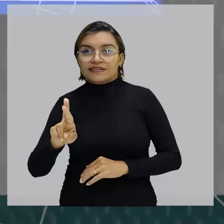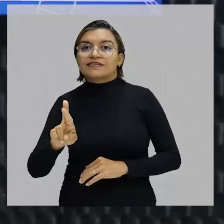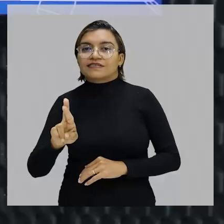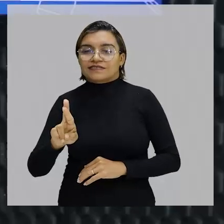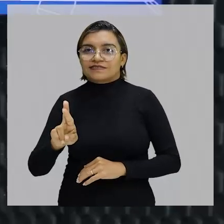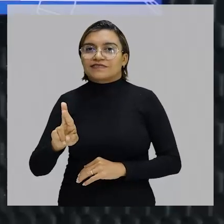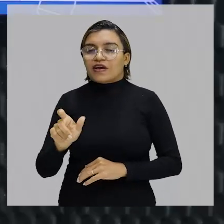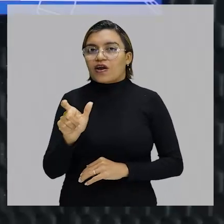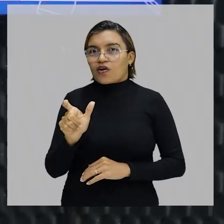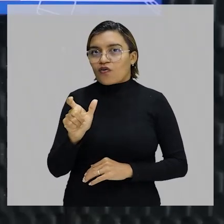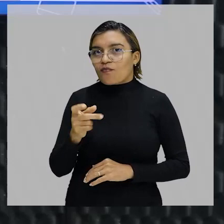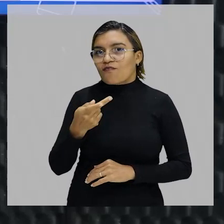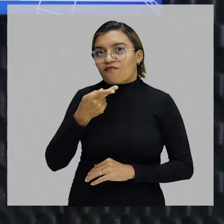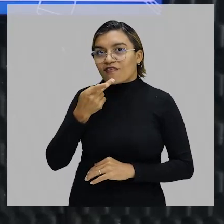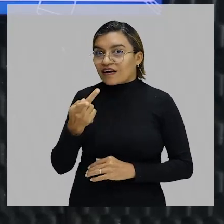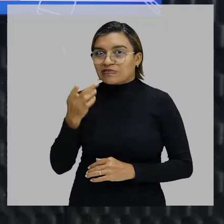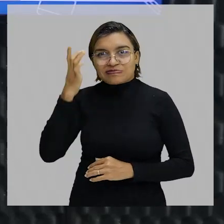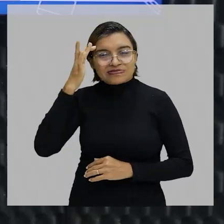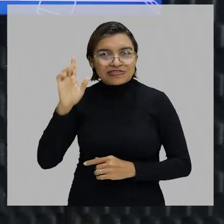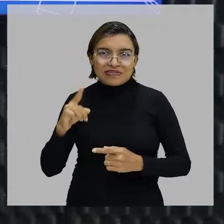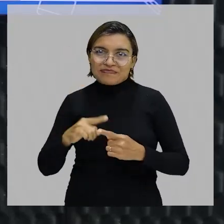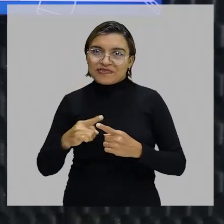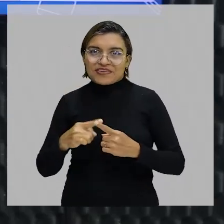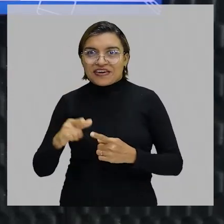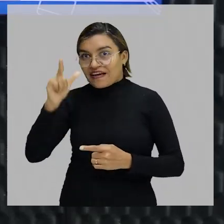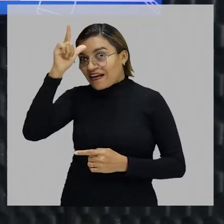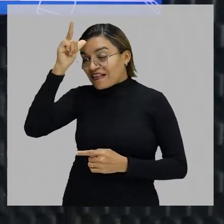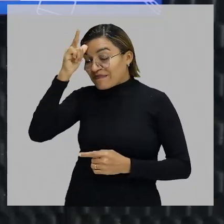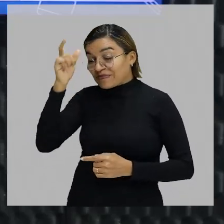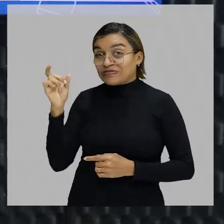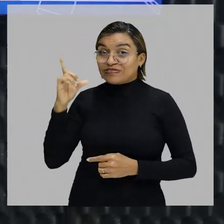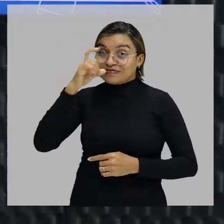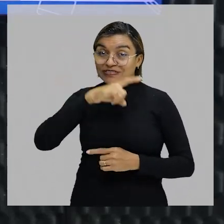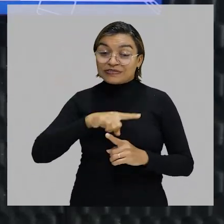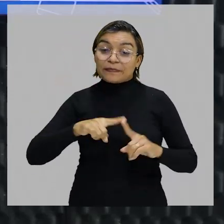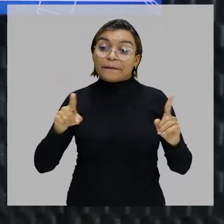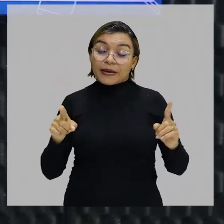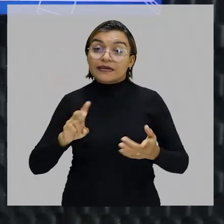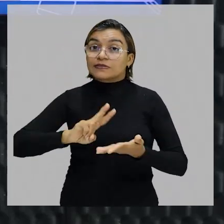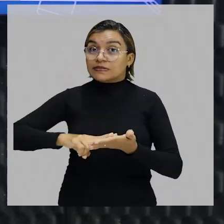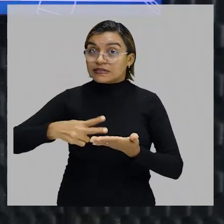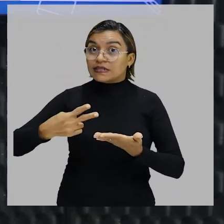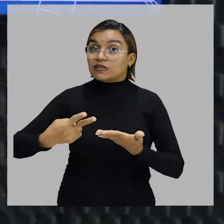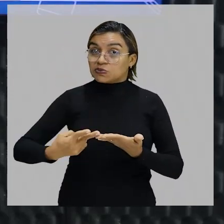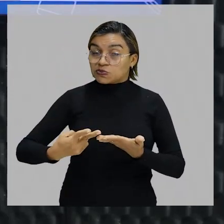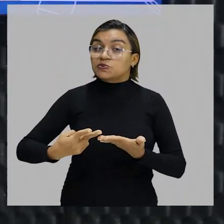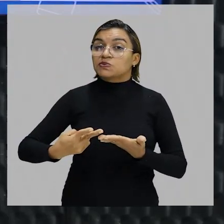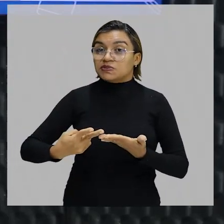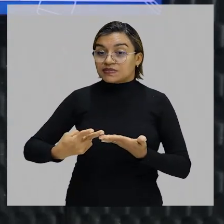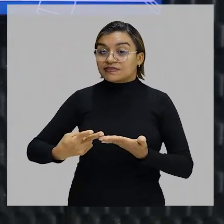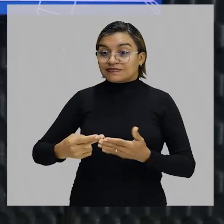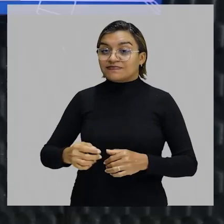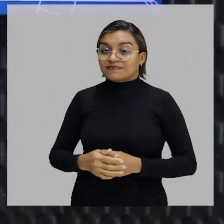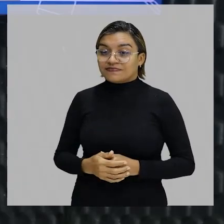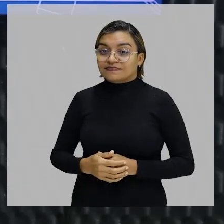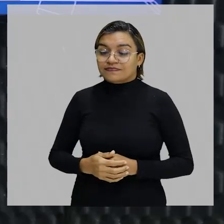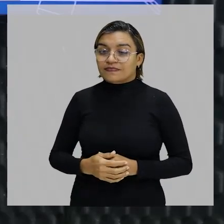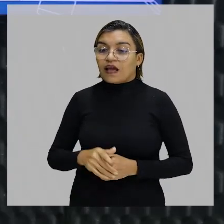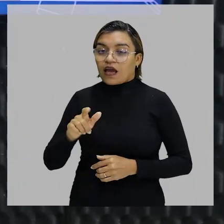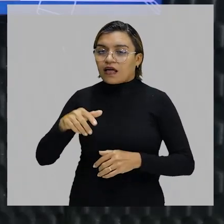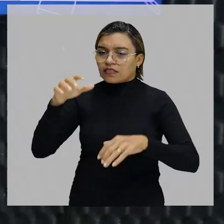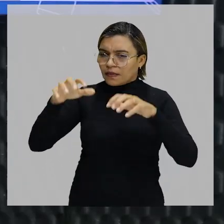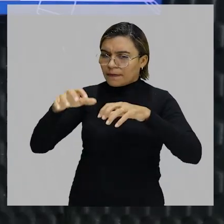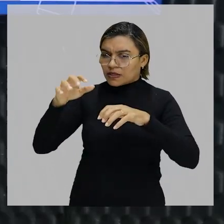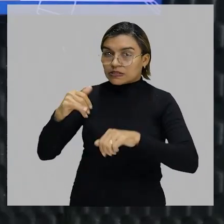pronúncia e eu não vou arriscar porque falar alemão é uma coisa complicada. De qualquer forma, eu fiz a tradução para facilitar a vida de vocês. Tempestade de